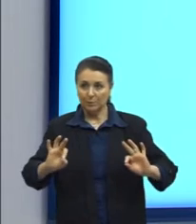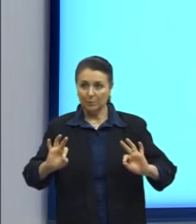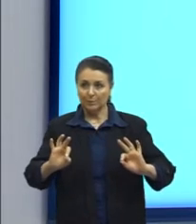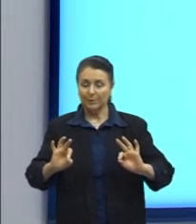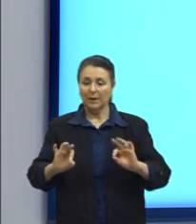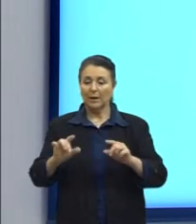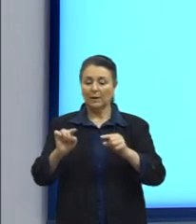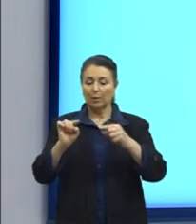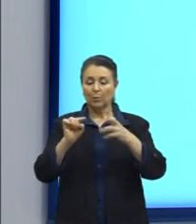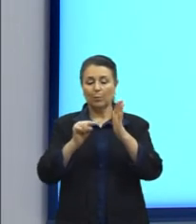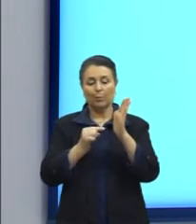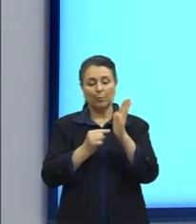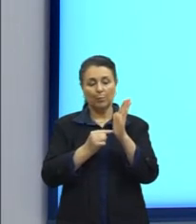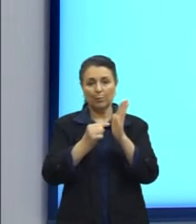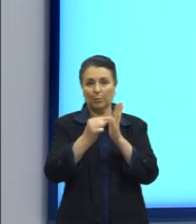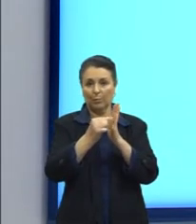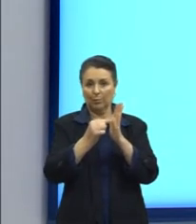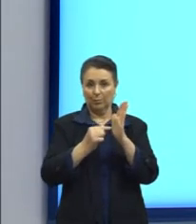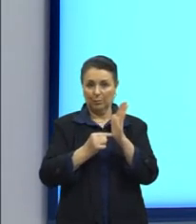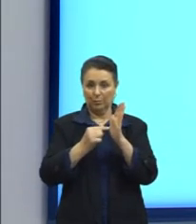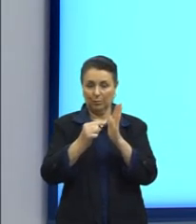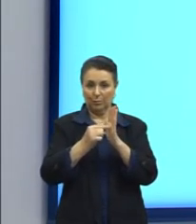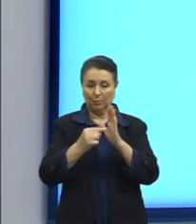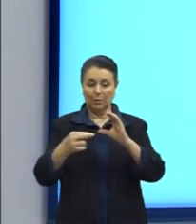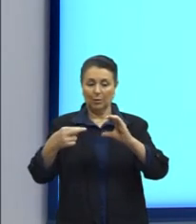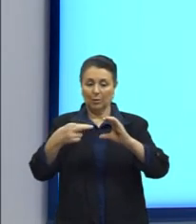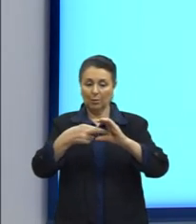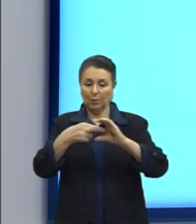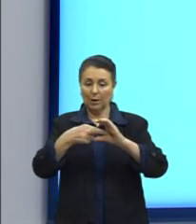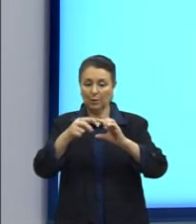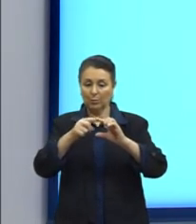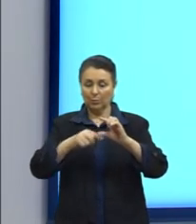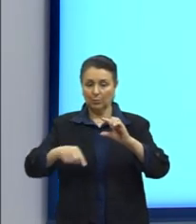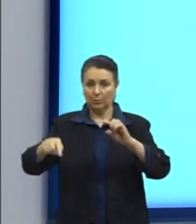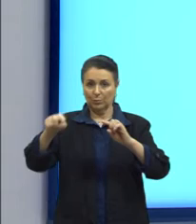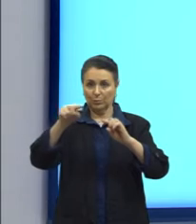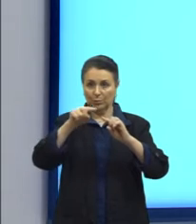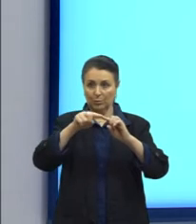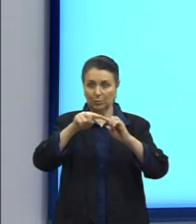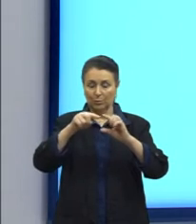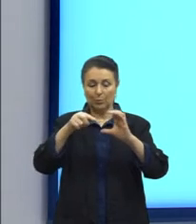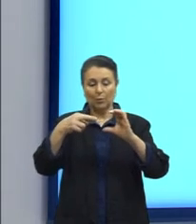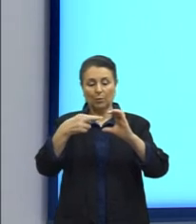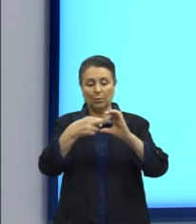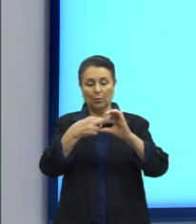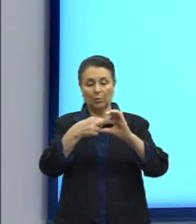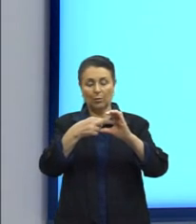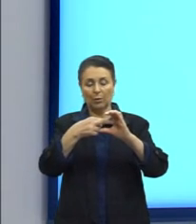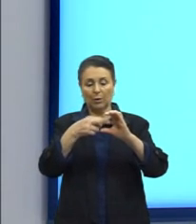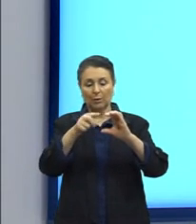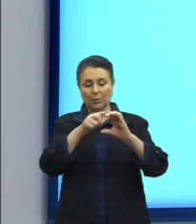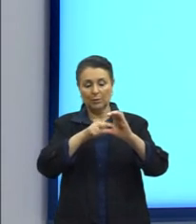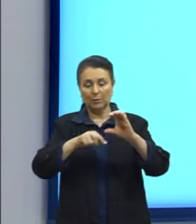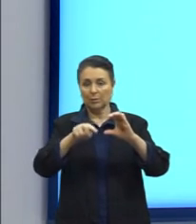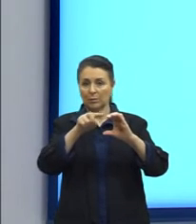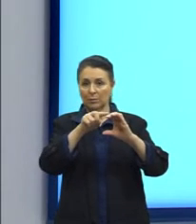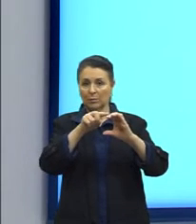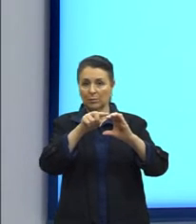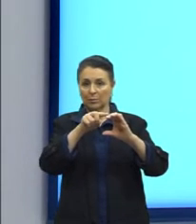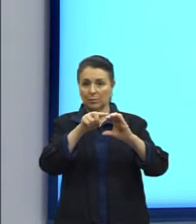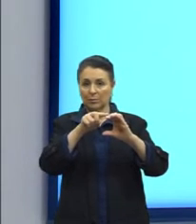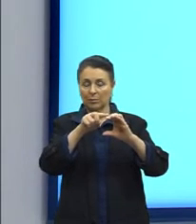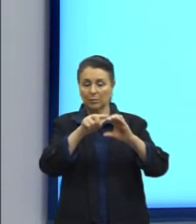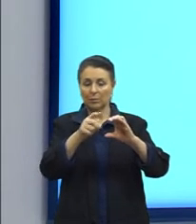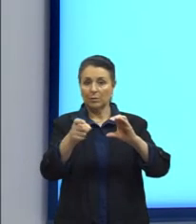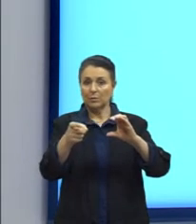que seria basicamente o raio do nosso círculo Tá qual é o raio desse ciclo eu vou chamar então